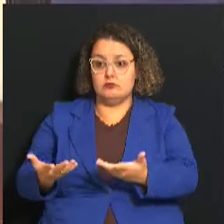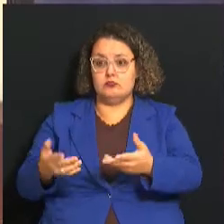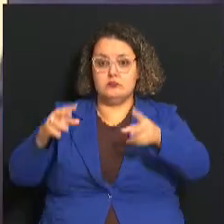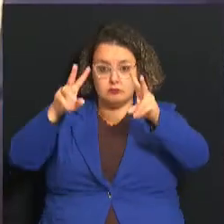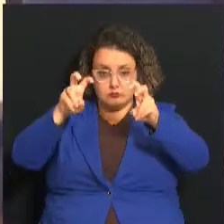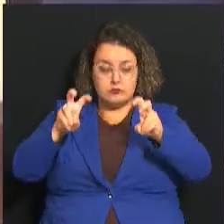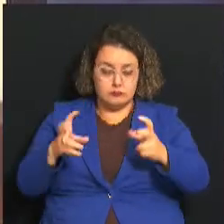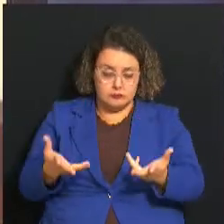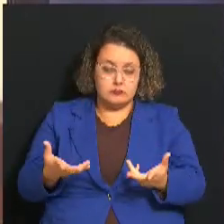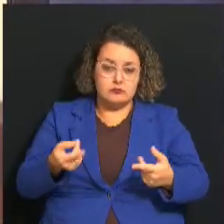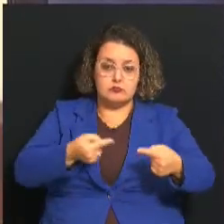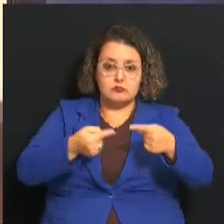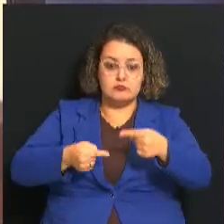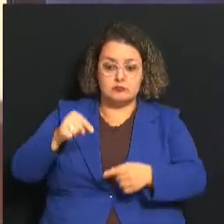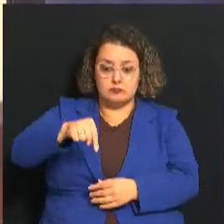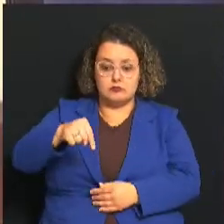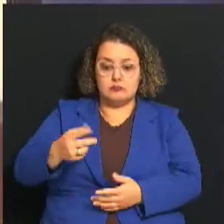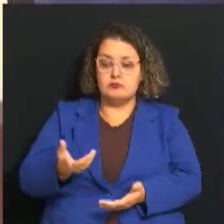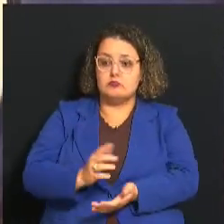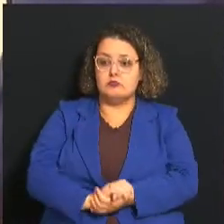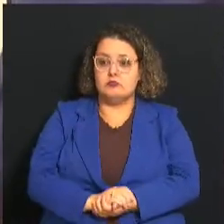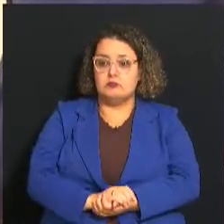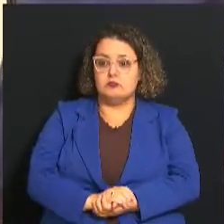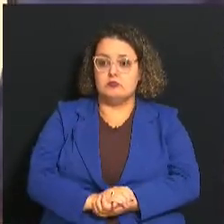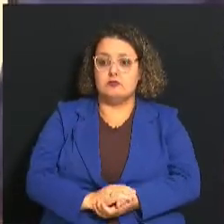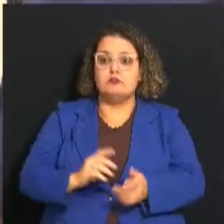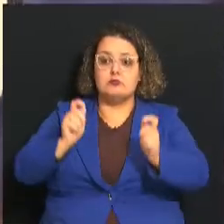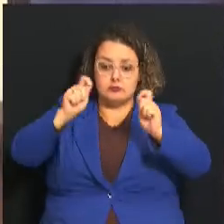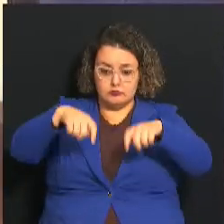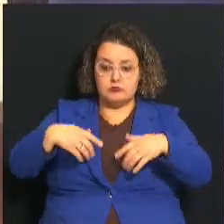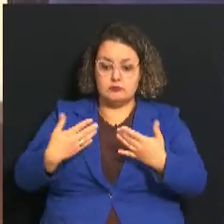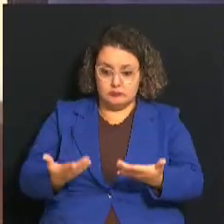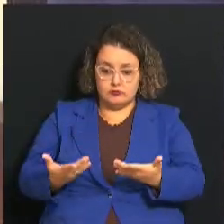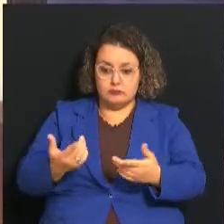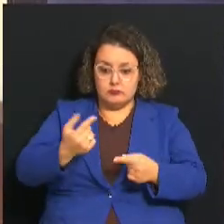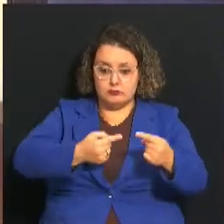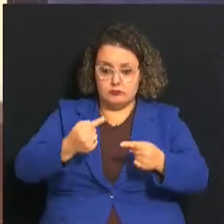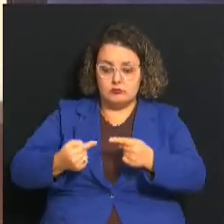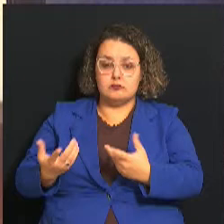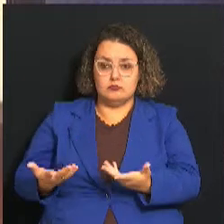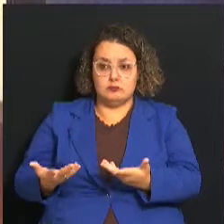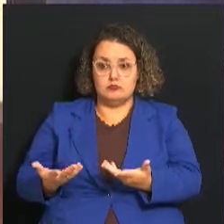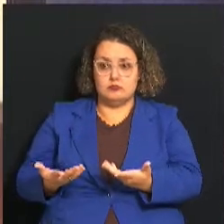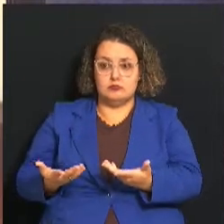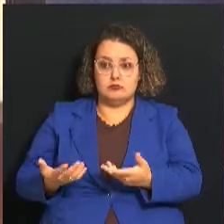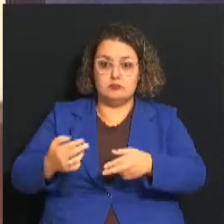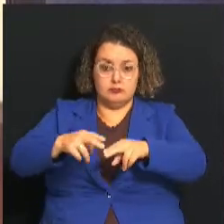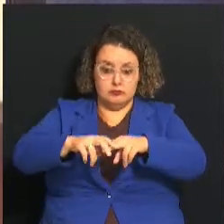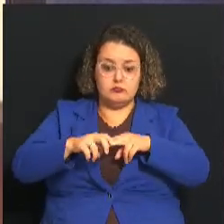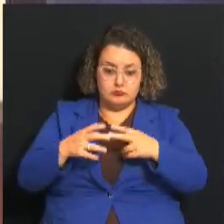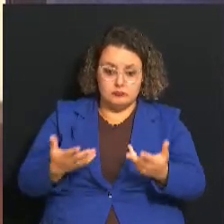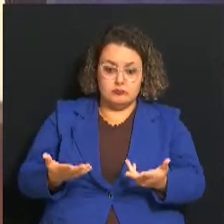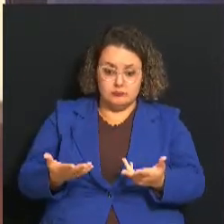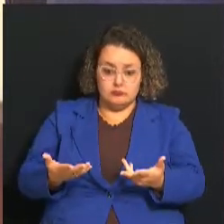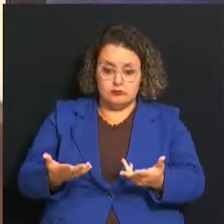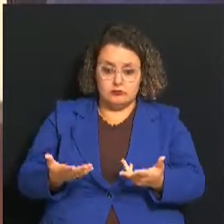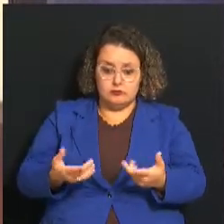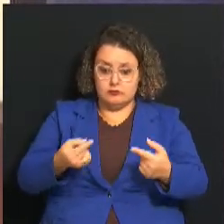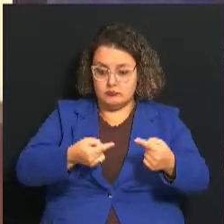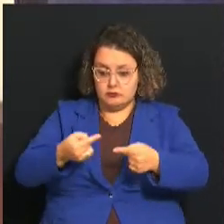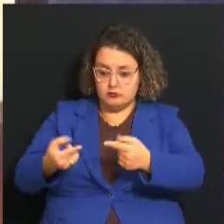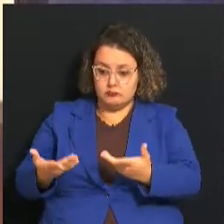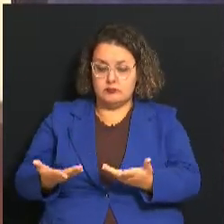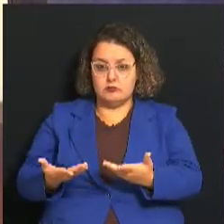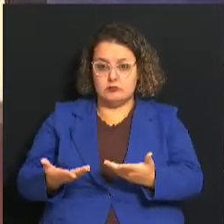ser discutido aqui e aí potencializar essa discussão na cidade. Entende? Portanto, fortalecendo um debate que se inicia